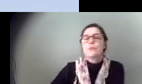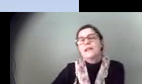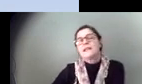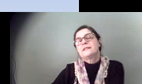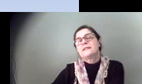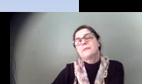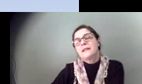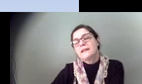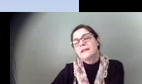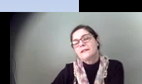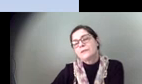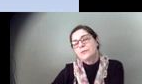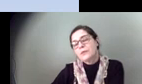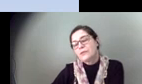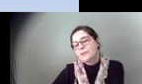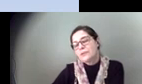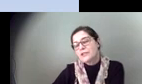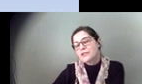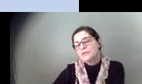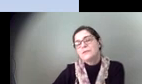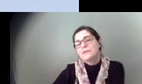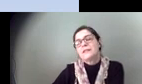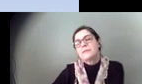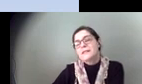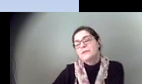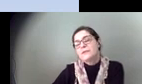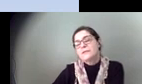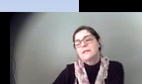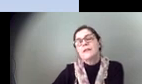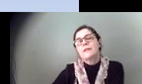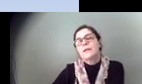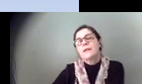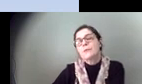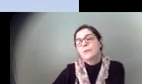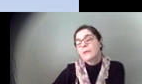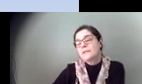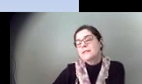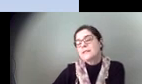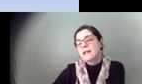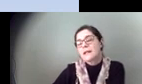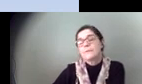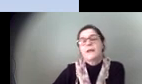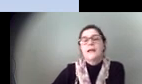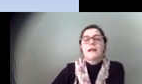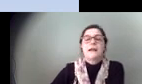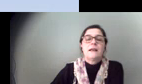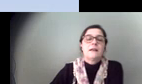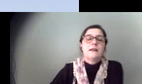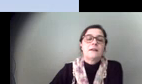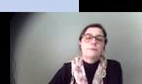trabalhamos com ele também, né, no momento formativo em ATPC o ano passado, que ele é um documento que está lá